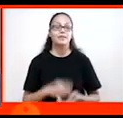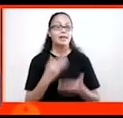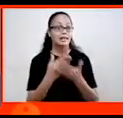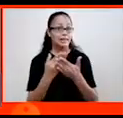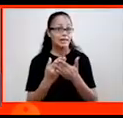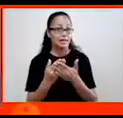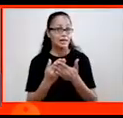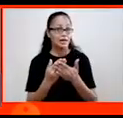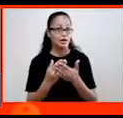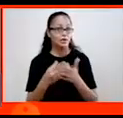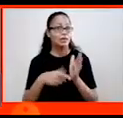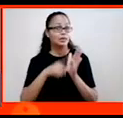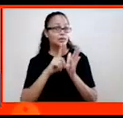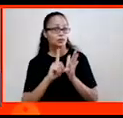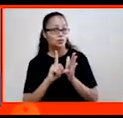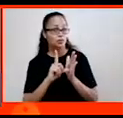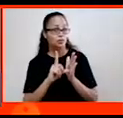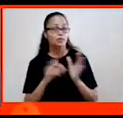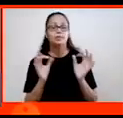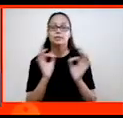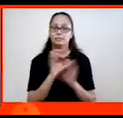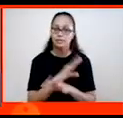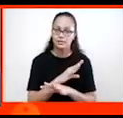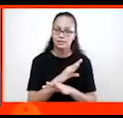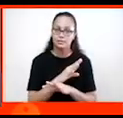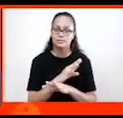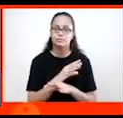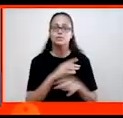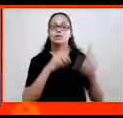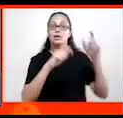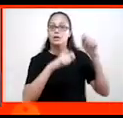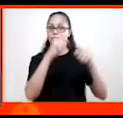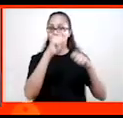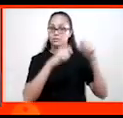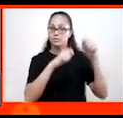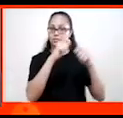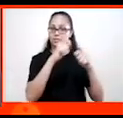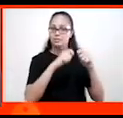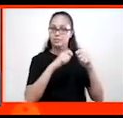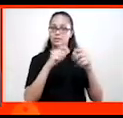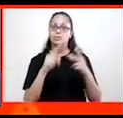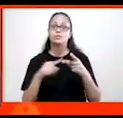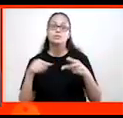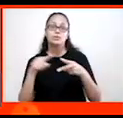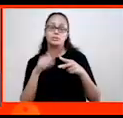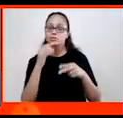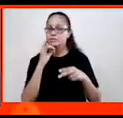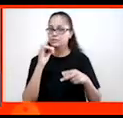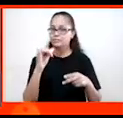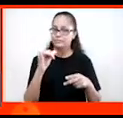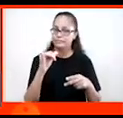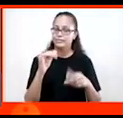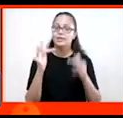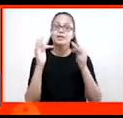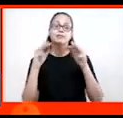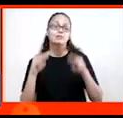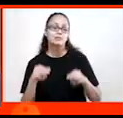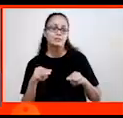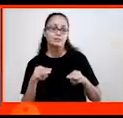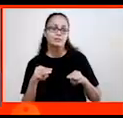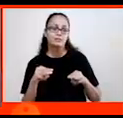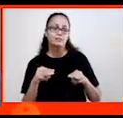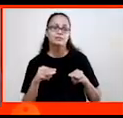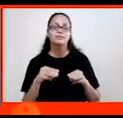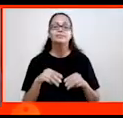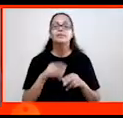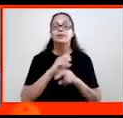Na aula anterior, nós encerramos o assunto da industrialização acerca dos recursos energéticos quando finalizamos o assunto da era